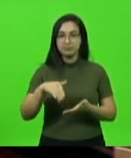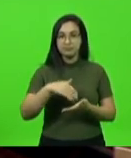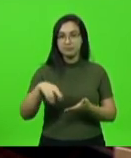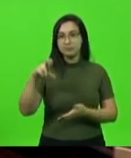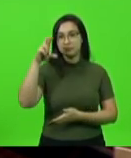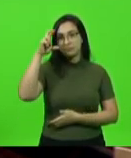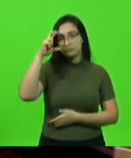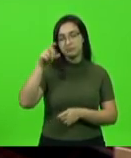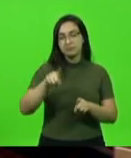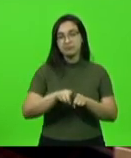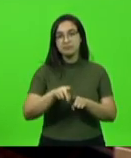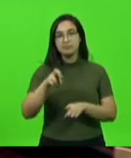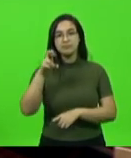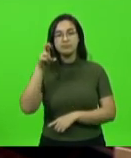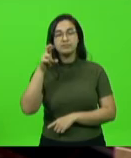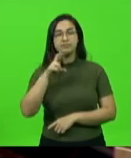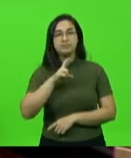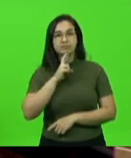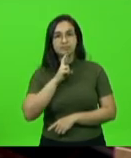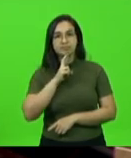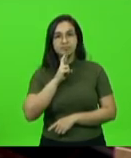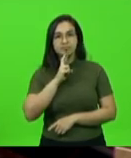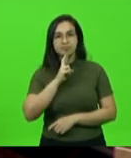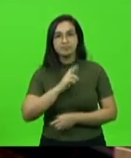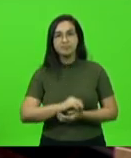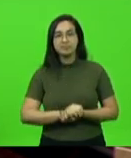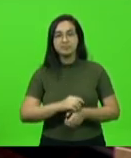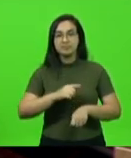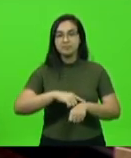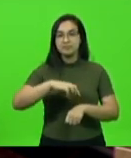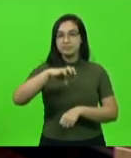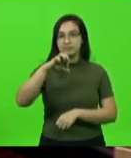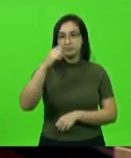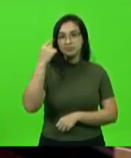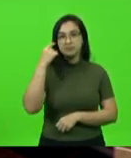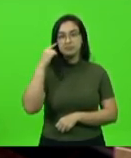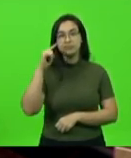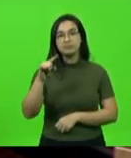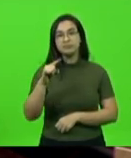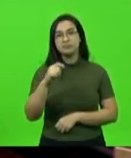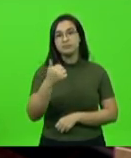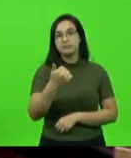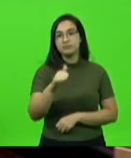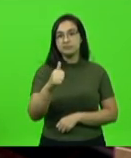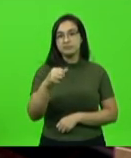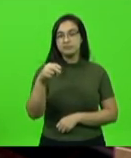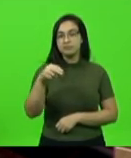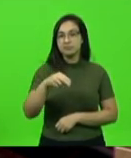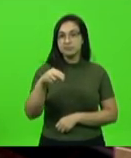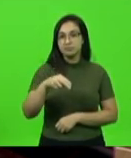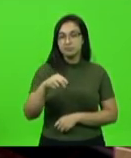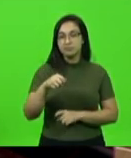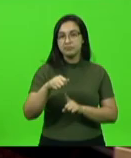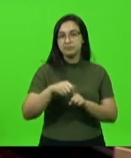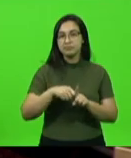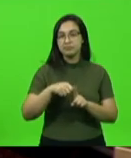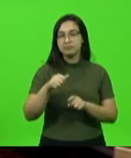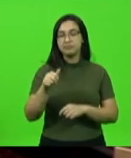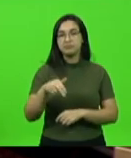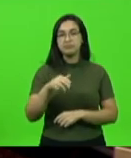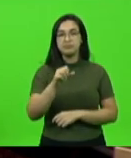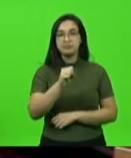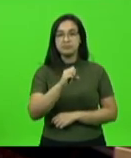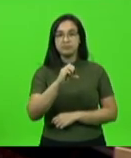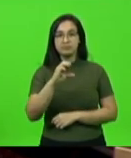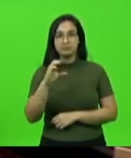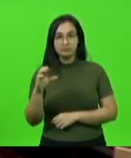Alba e Rodrigo Minotto. Às nove horas, o dia 11 do mês de novembro do ano de 2021, nesta cidade de Florianópolis, capital do Estado de Santa